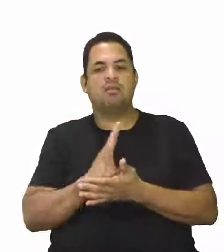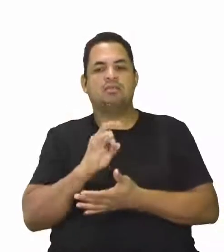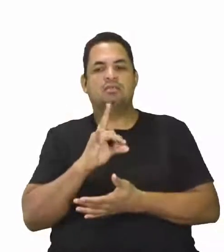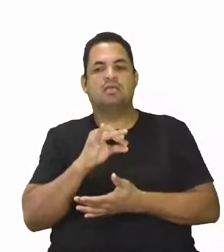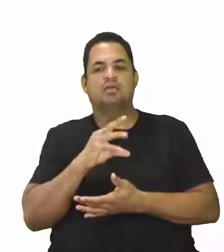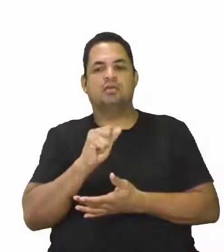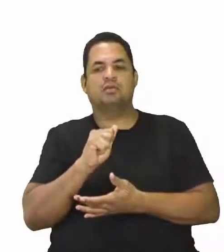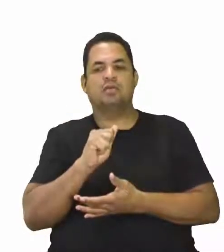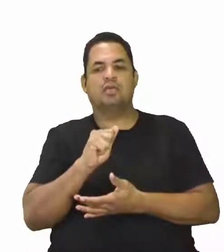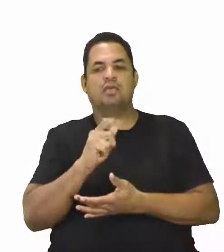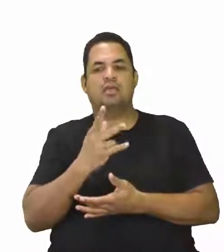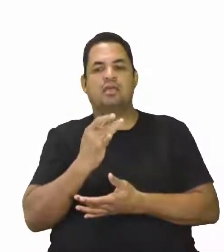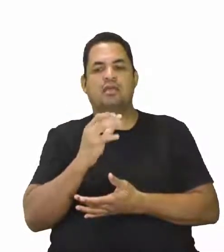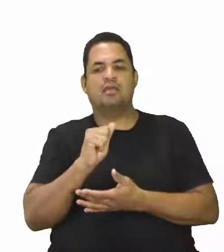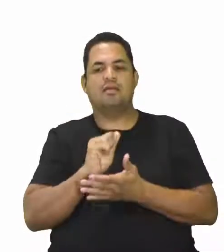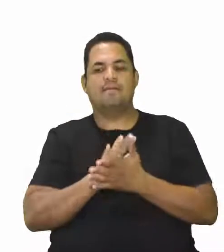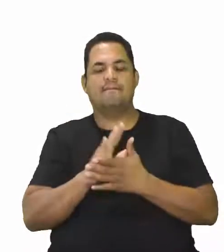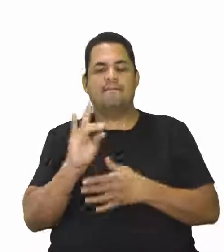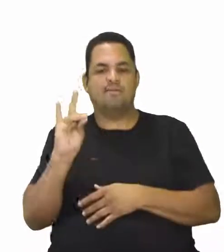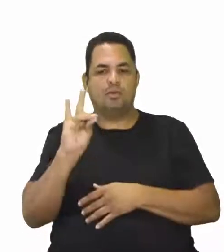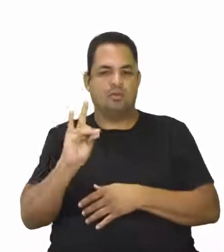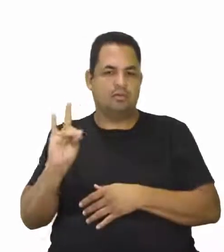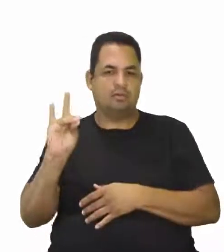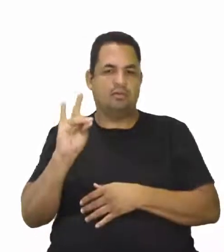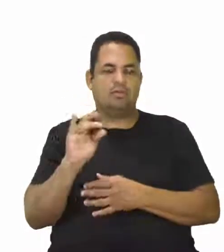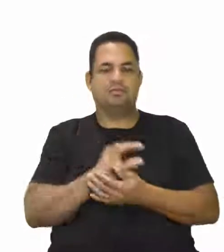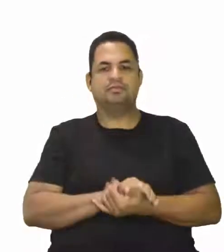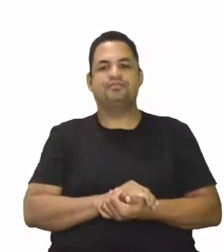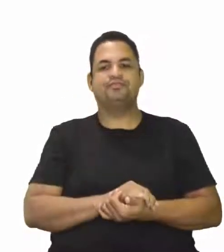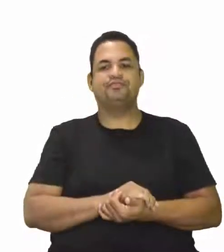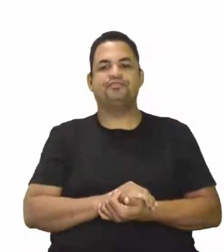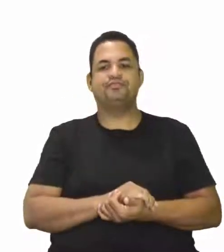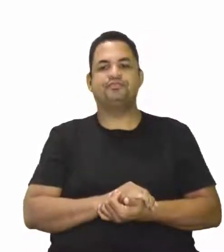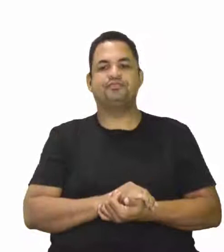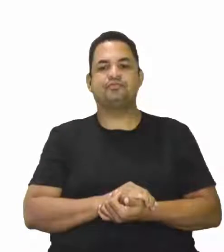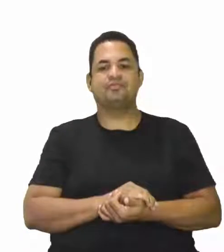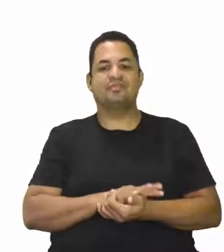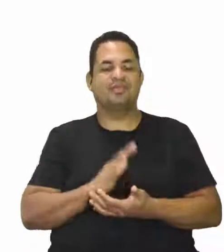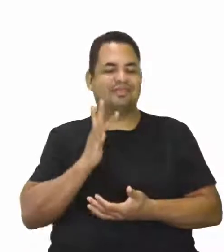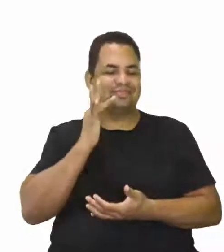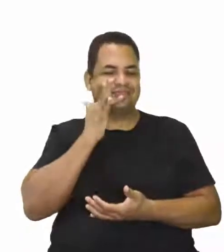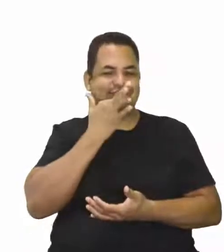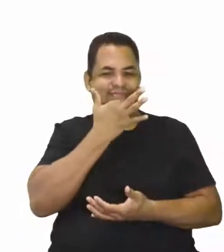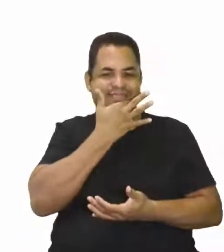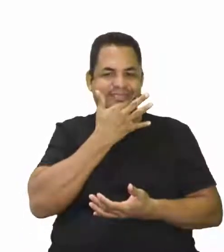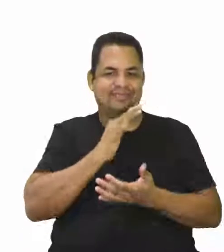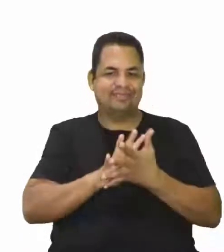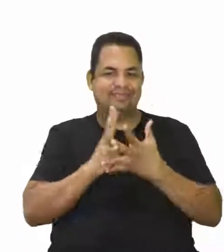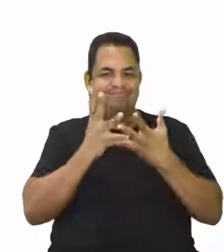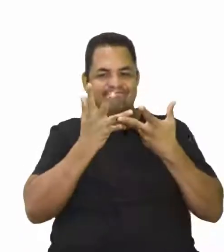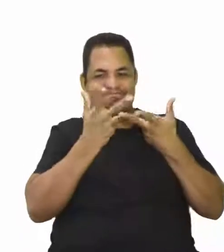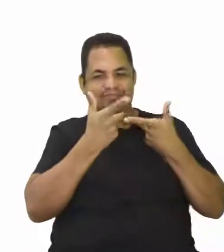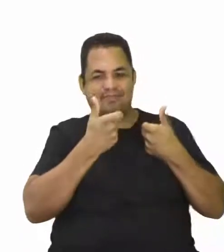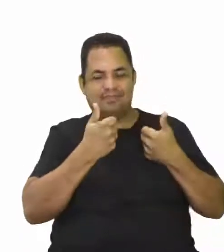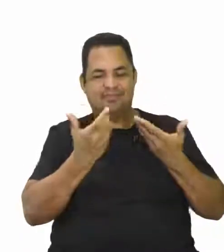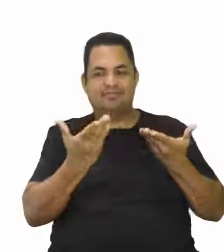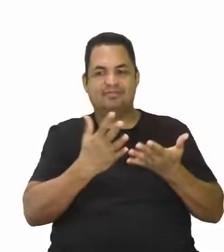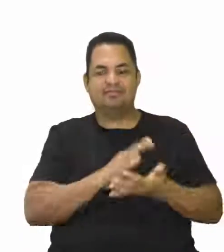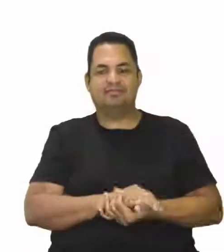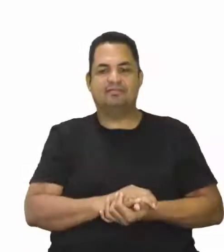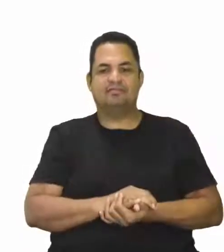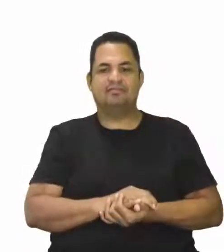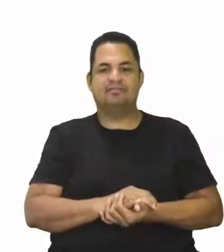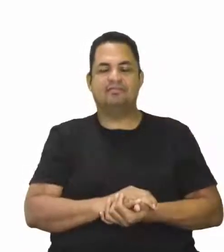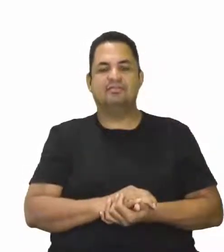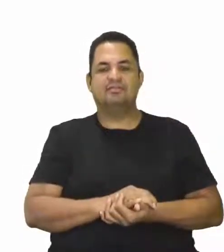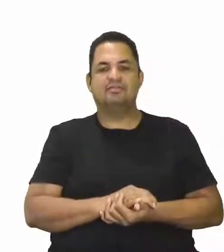saltenha boliviana. Nham, nham. Diga-se de passagem, uma delícia maravilhosa, não é? E